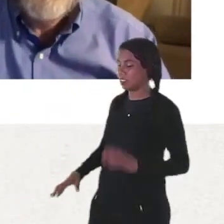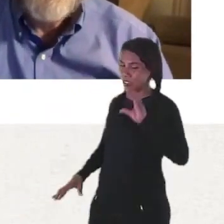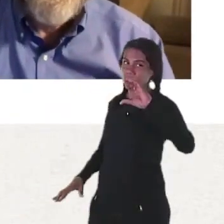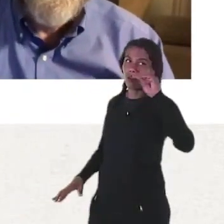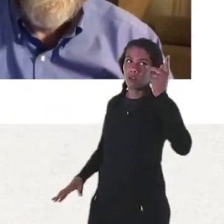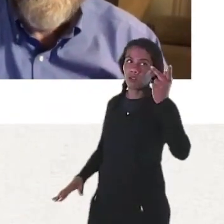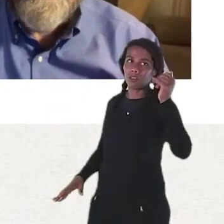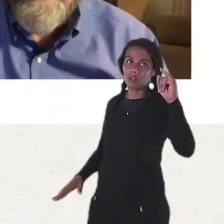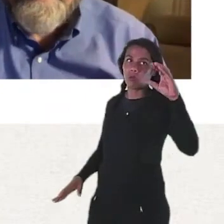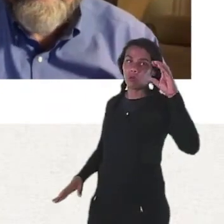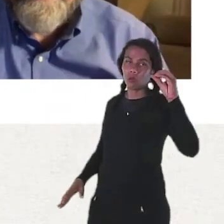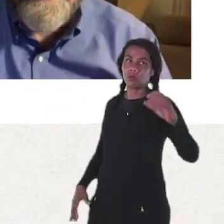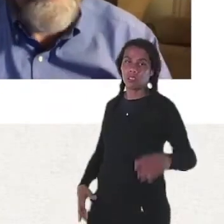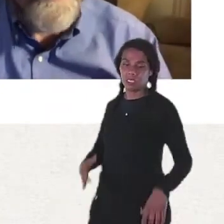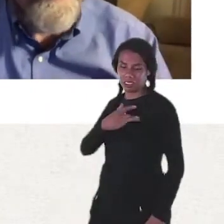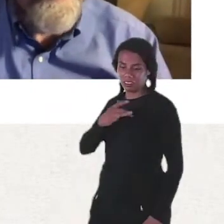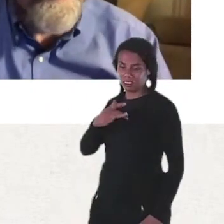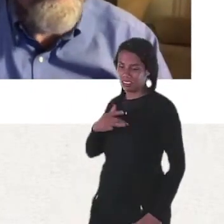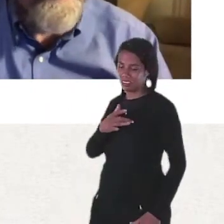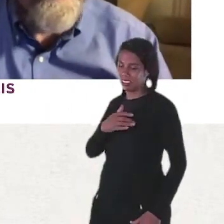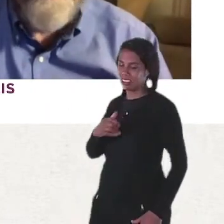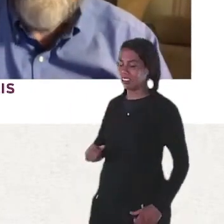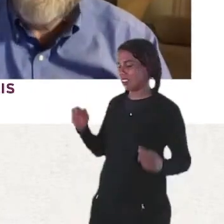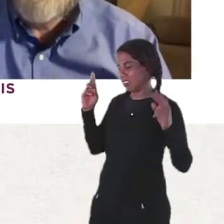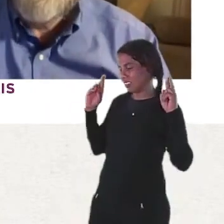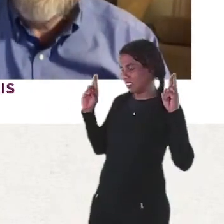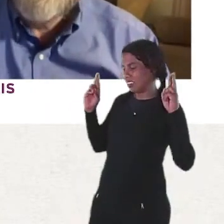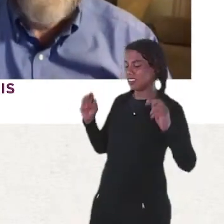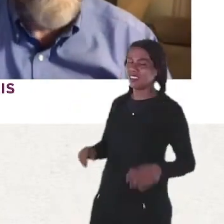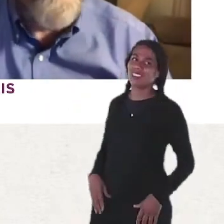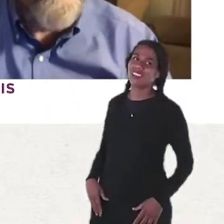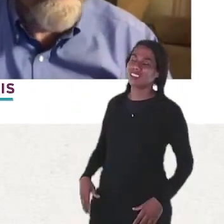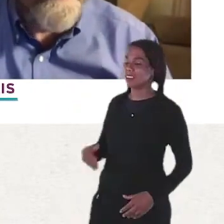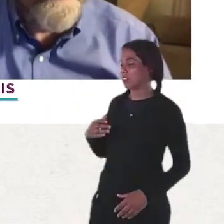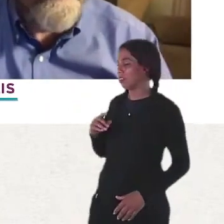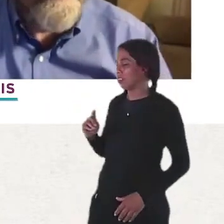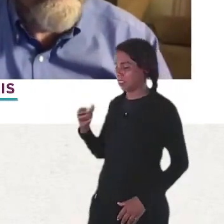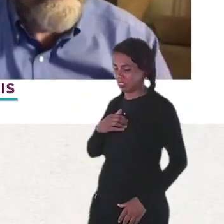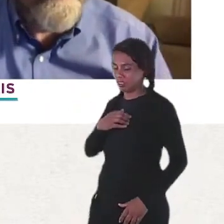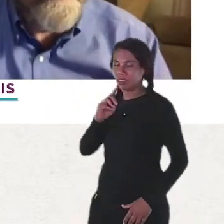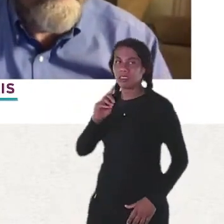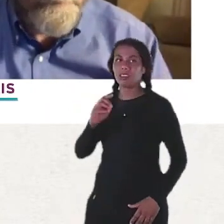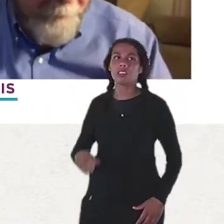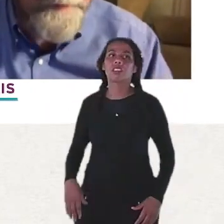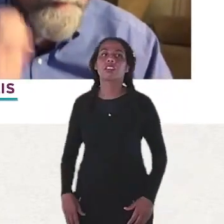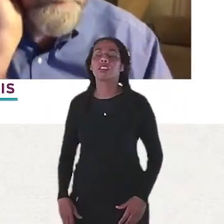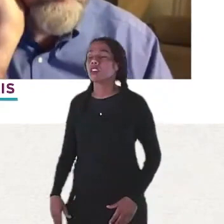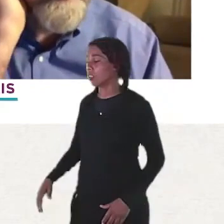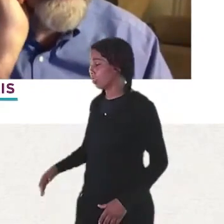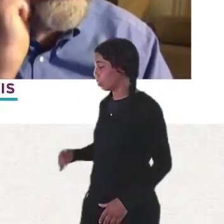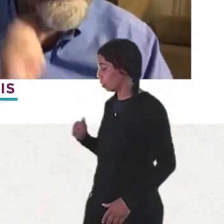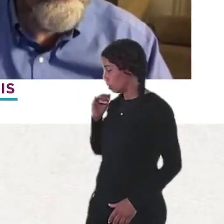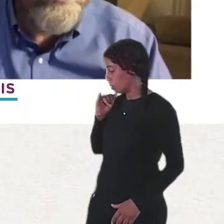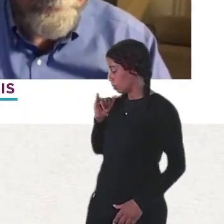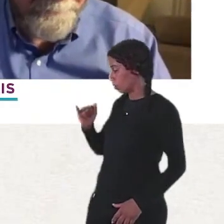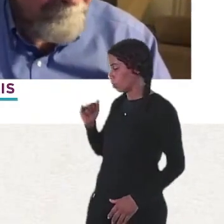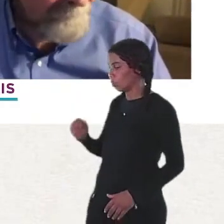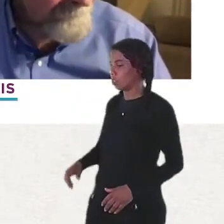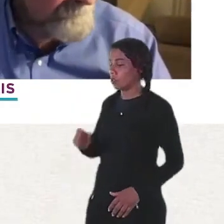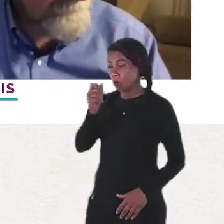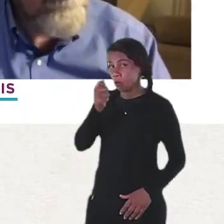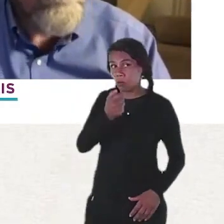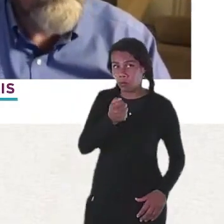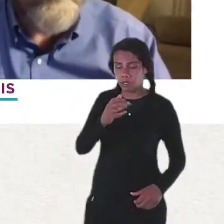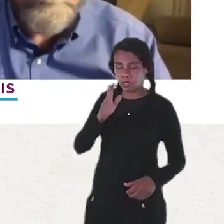É? Aqui. Bem, Miguel, quero dar uma sequência para a gente começar o nosso encerramento, conduzindo o nosso